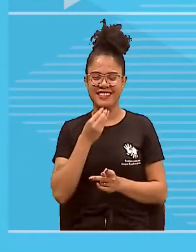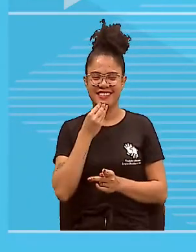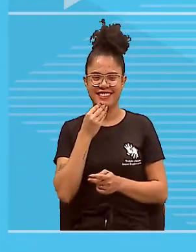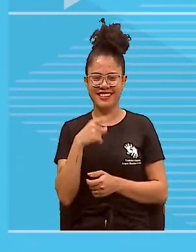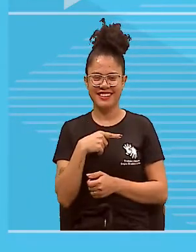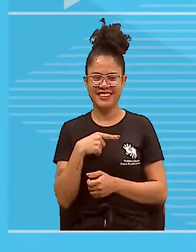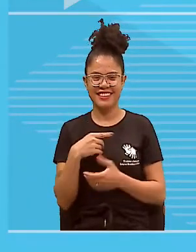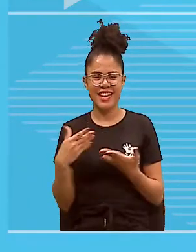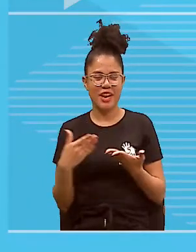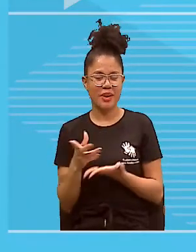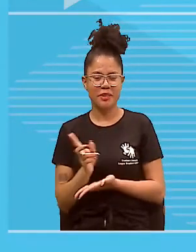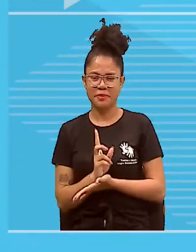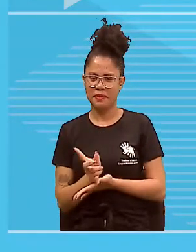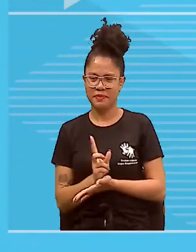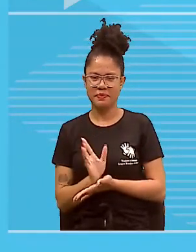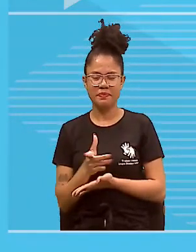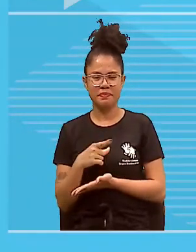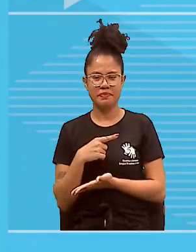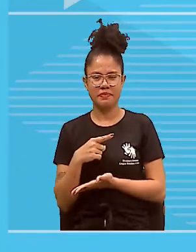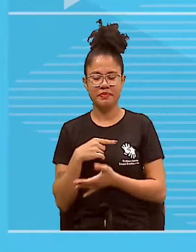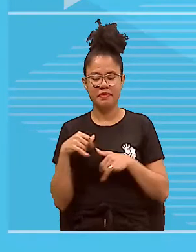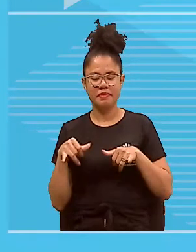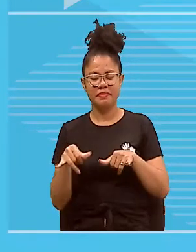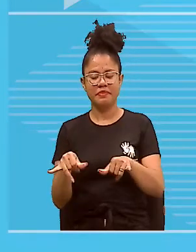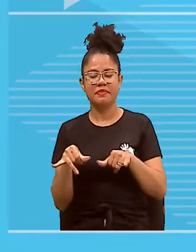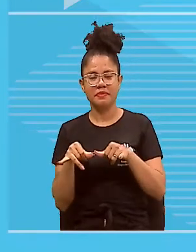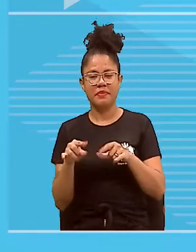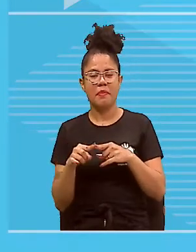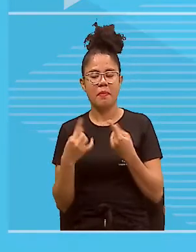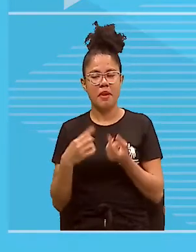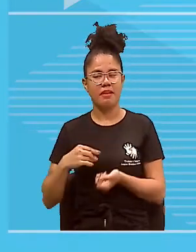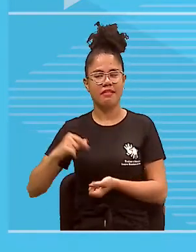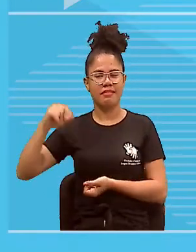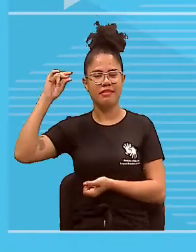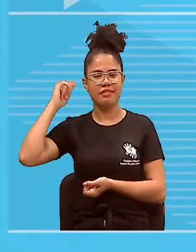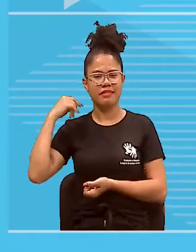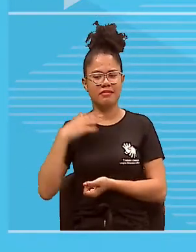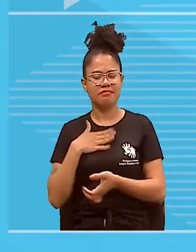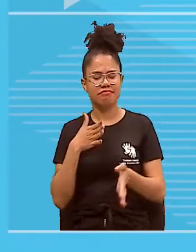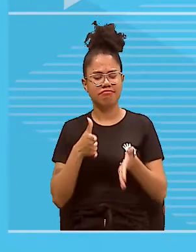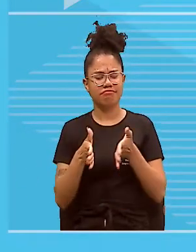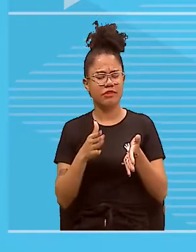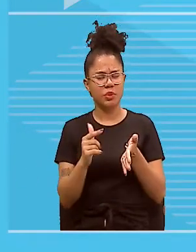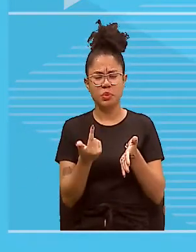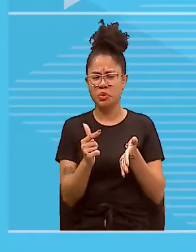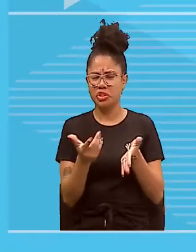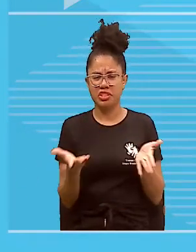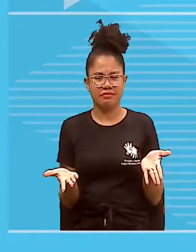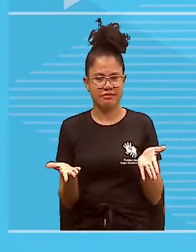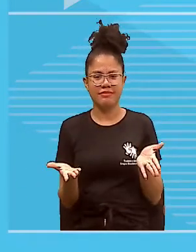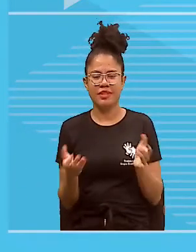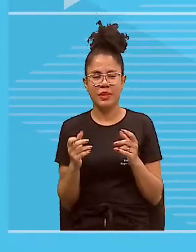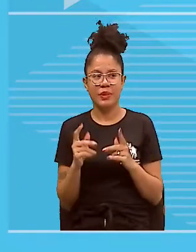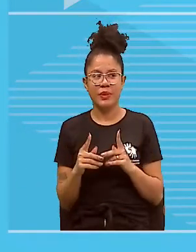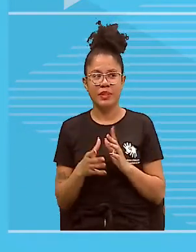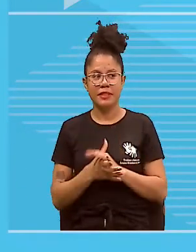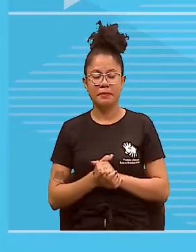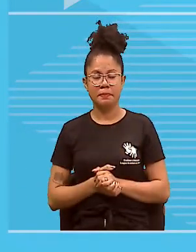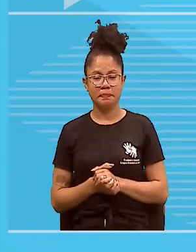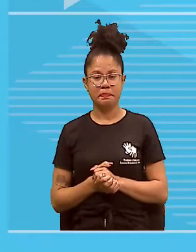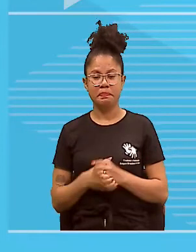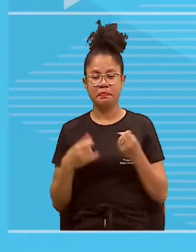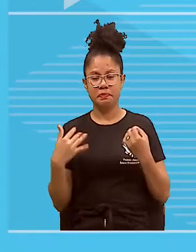hoje não hoje lá já tem Supermercado Mas antes a minha época Ainda não havia então tô lhe dizendo que